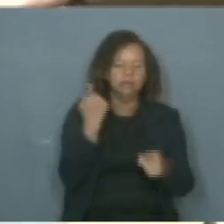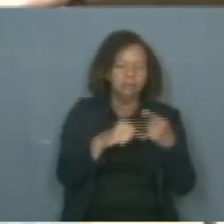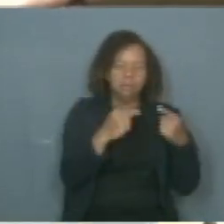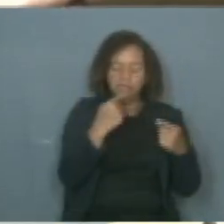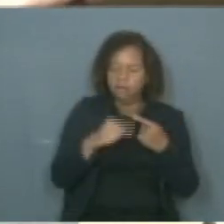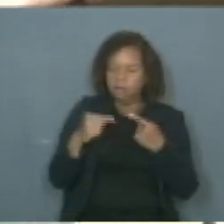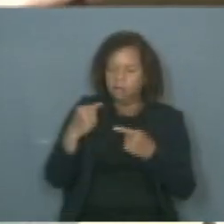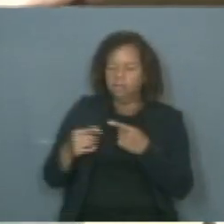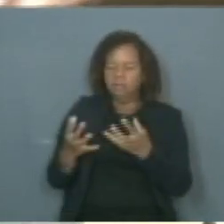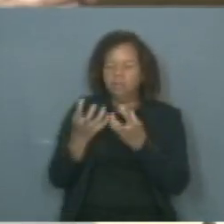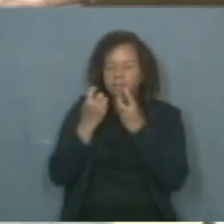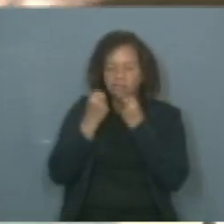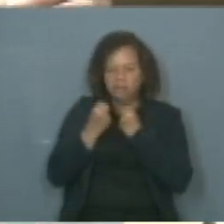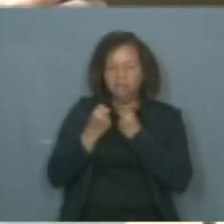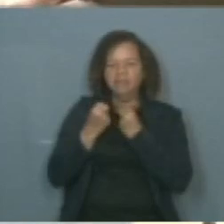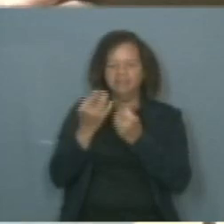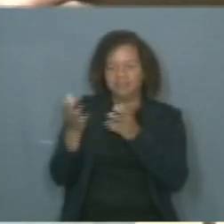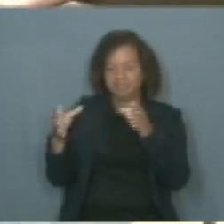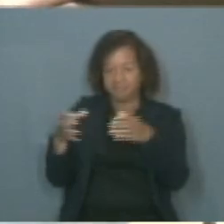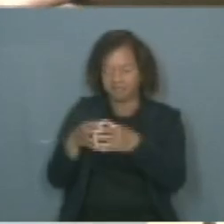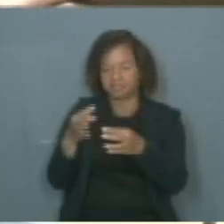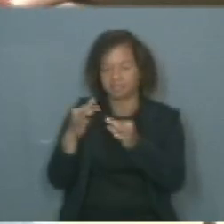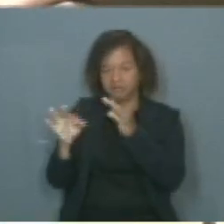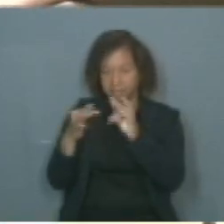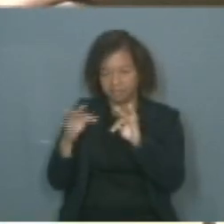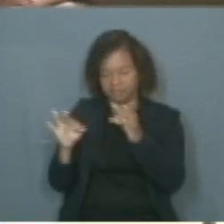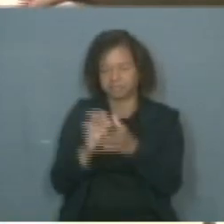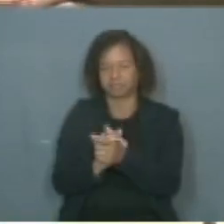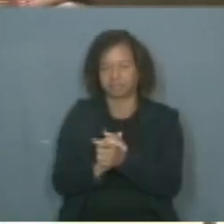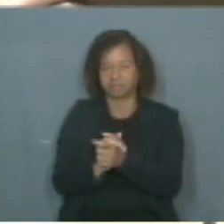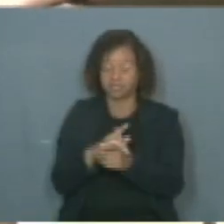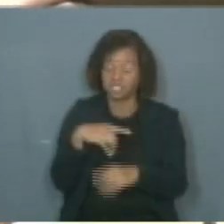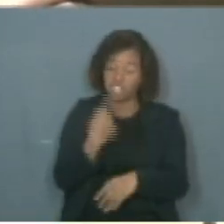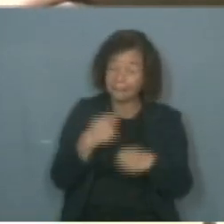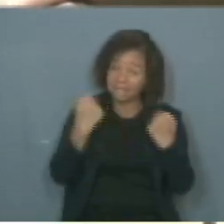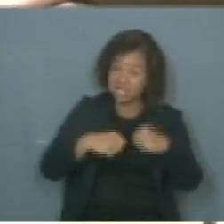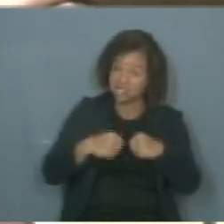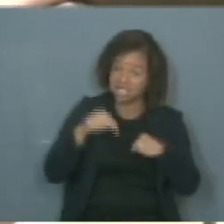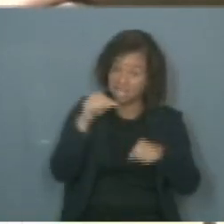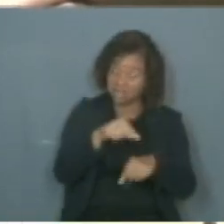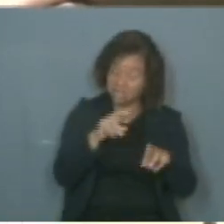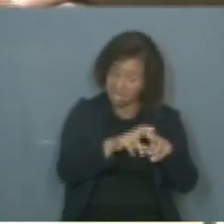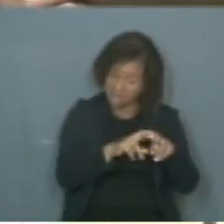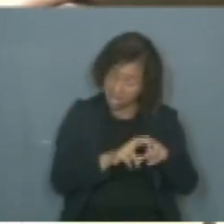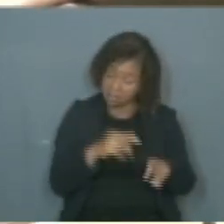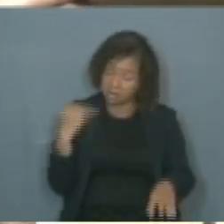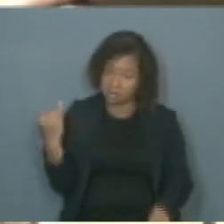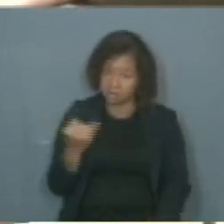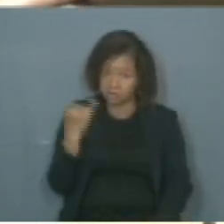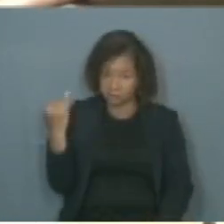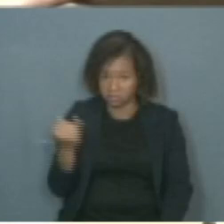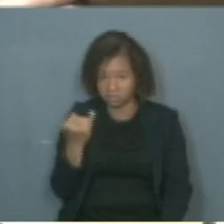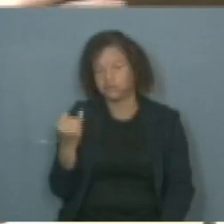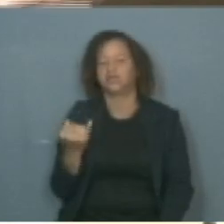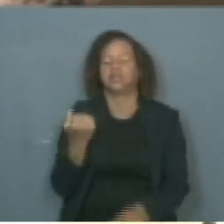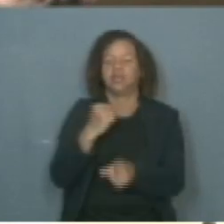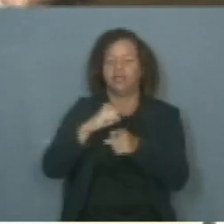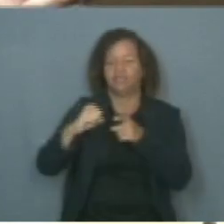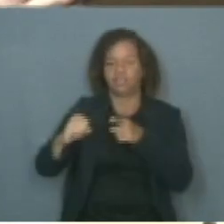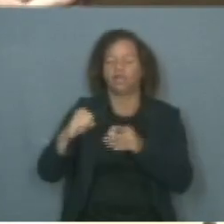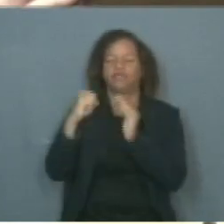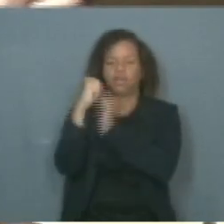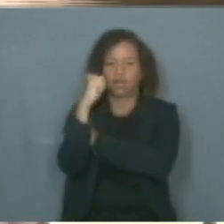são adotadas por essas comunidades terapêuticas. Então, o que a gente precisa fazer aqui nesse requerimento, que é tão importante, é defender